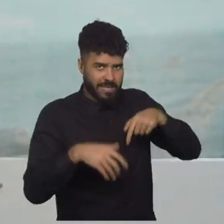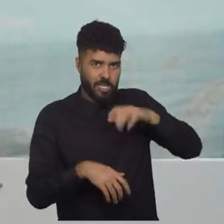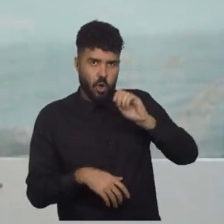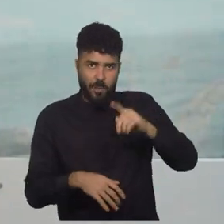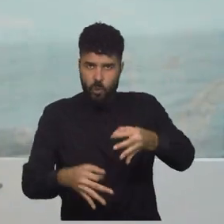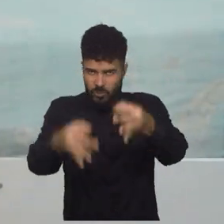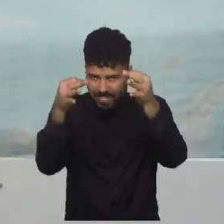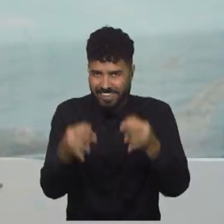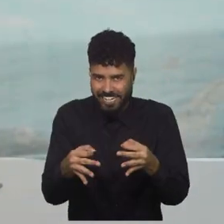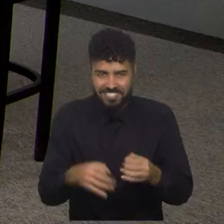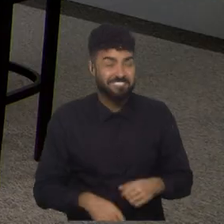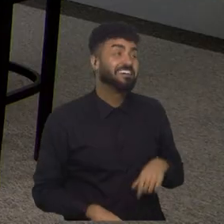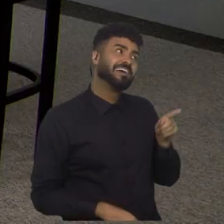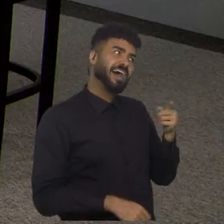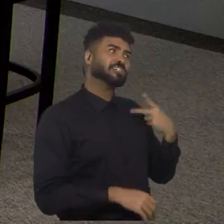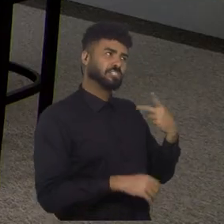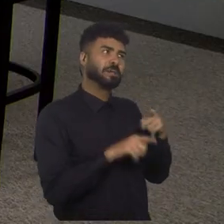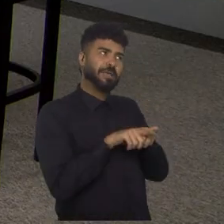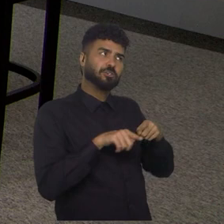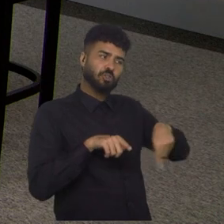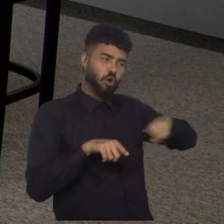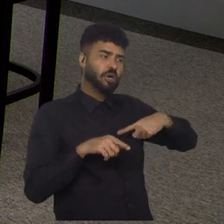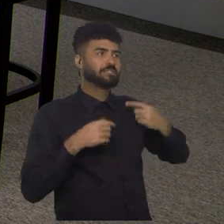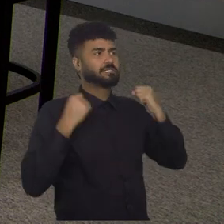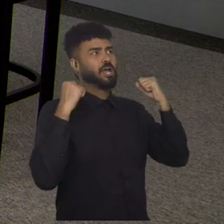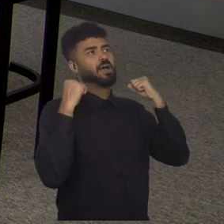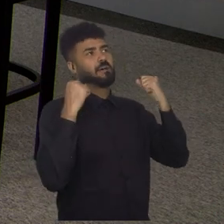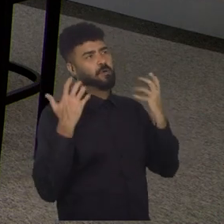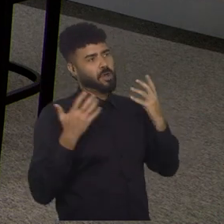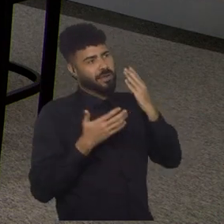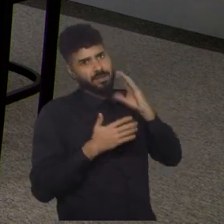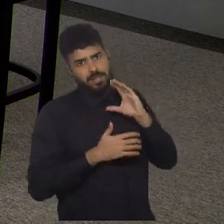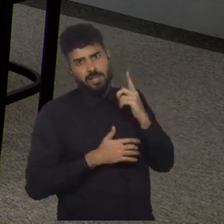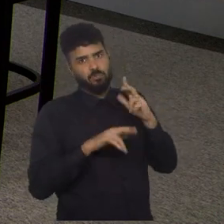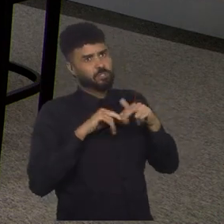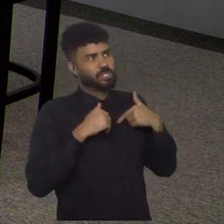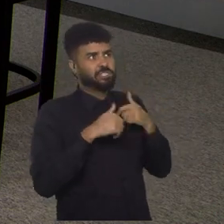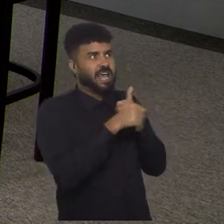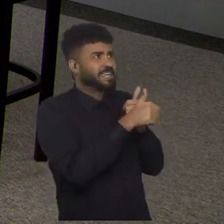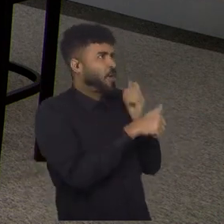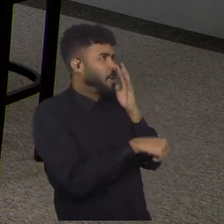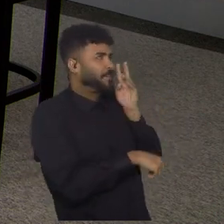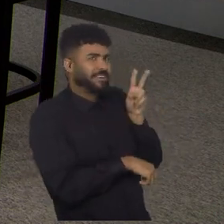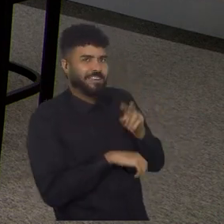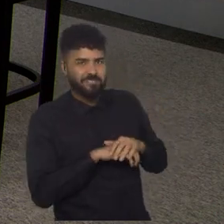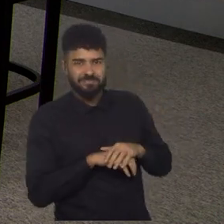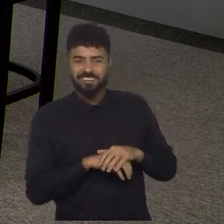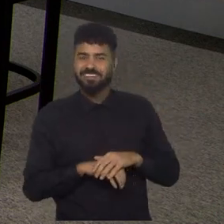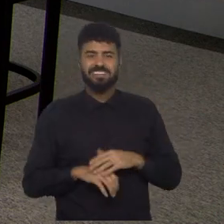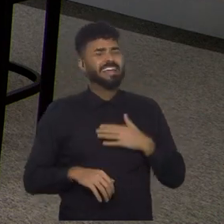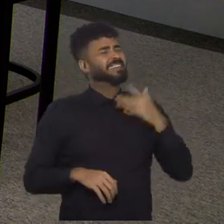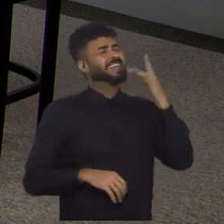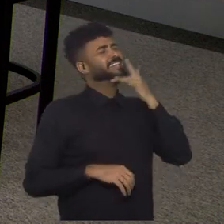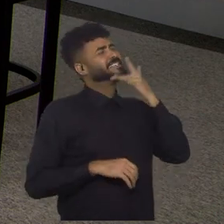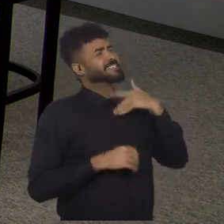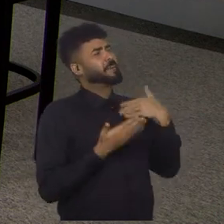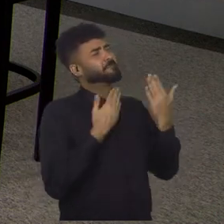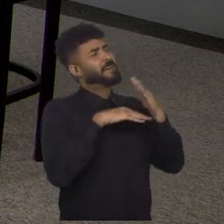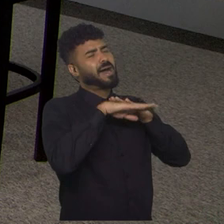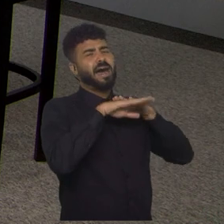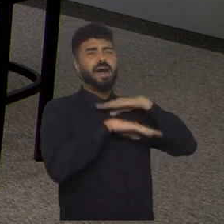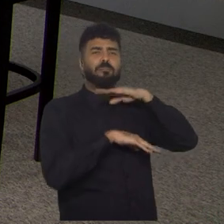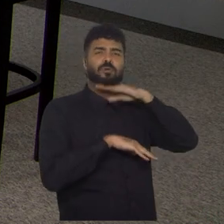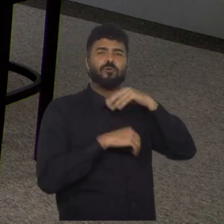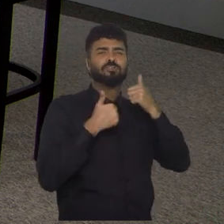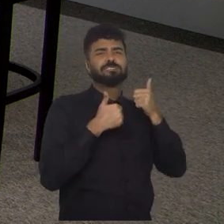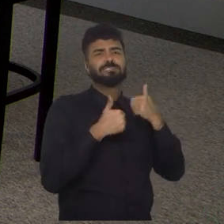Com certeza, tem a nossa torcida. É por isso que estamos aqui, exatamente, acompanhando, claro. Gente, eu só posso agradecer, que papo delícia. Eu ficaria muito mais de